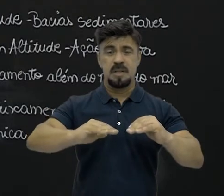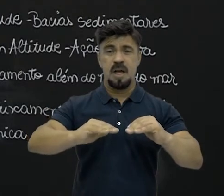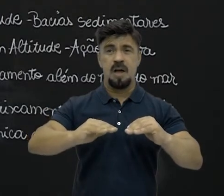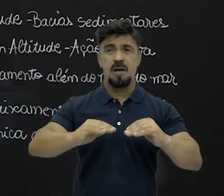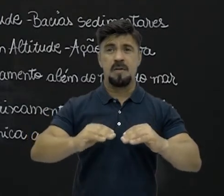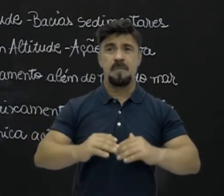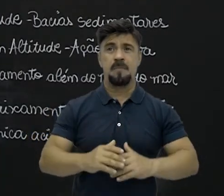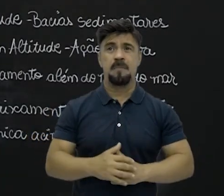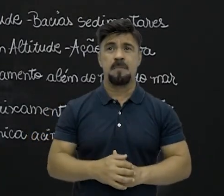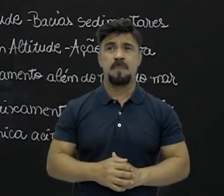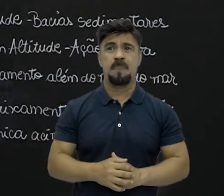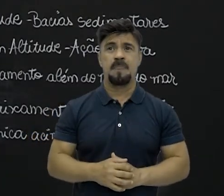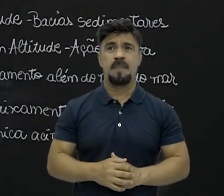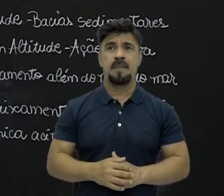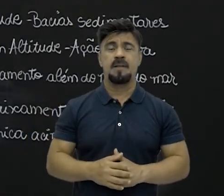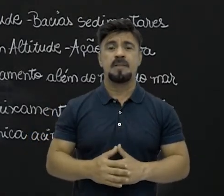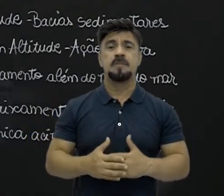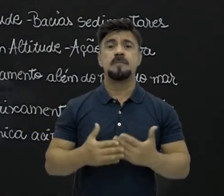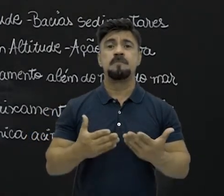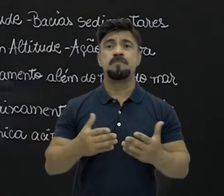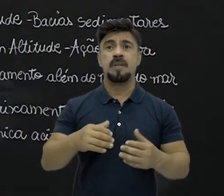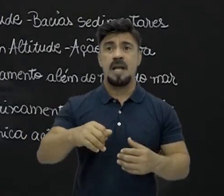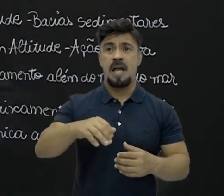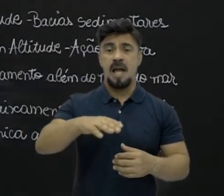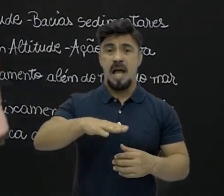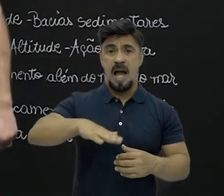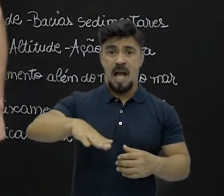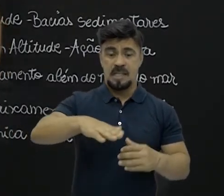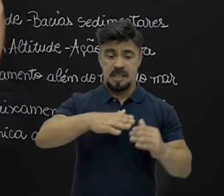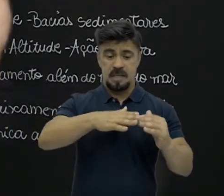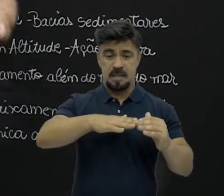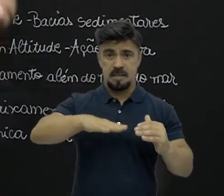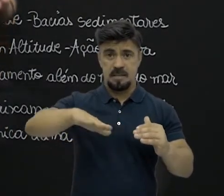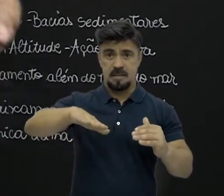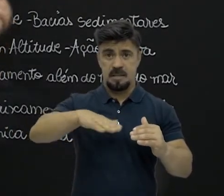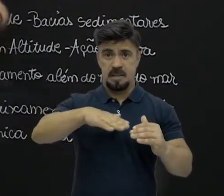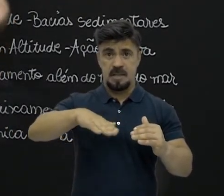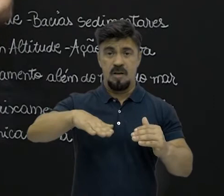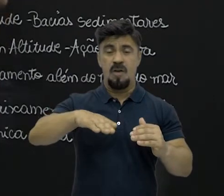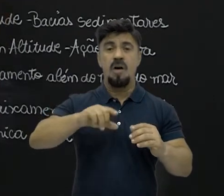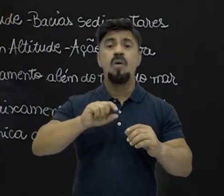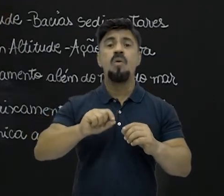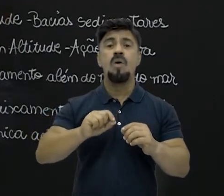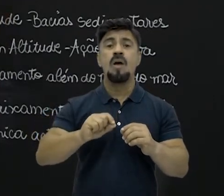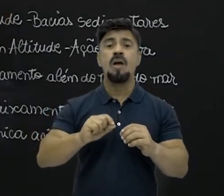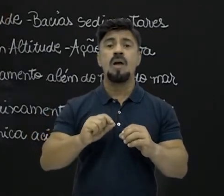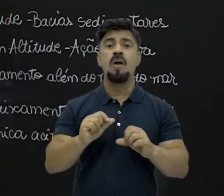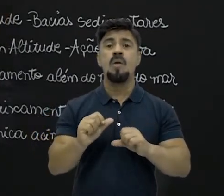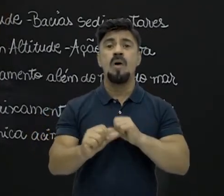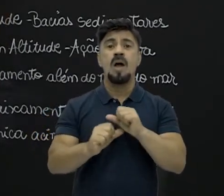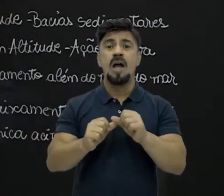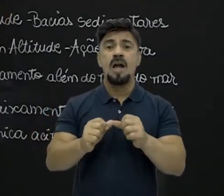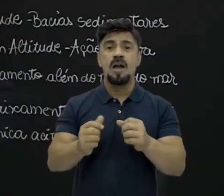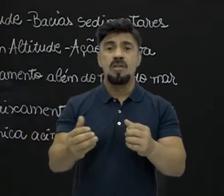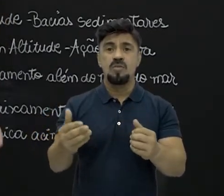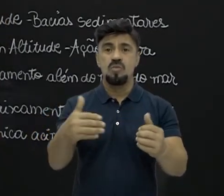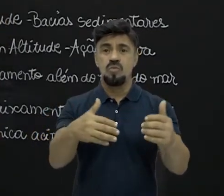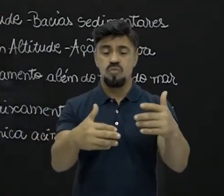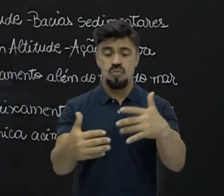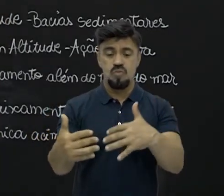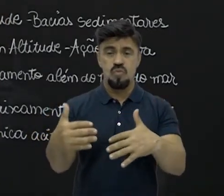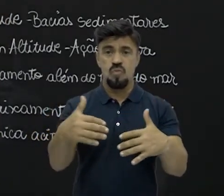erosão. Agora, as áreas de bacia sedimentar vai formar um processo de acumulação.